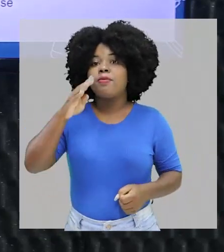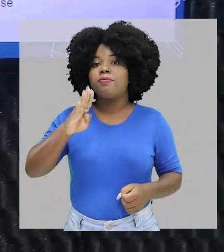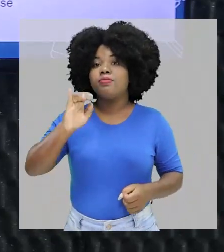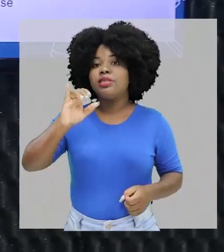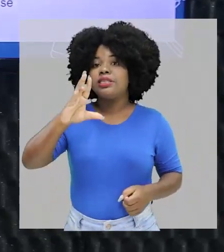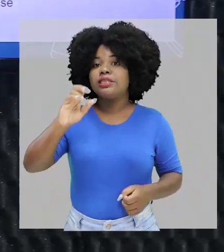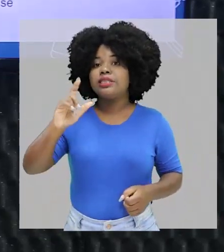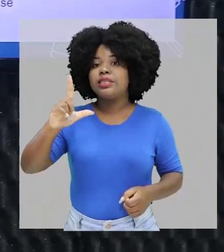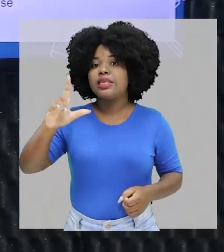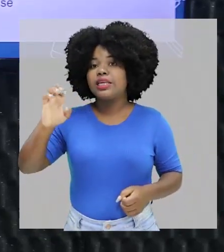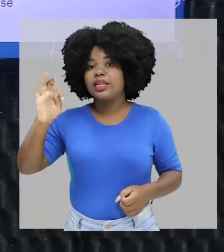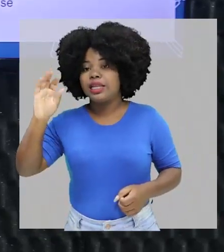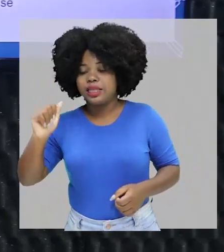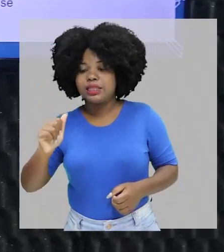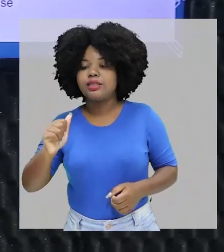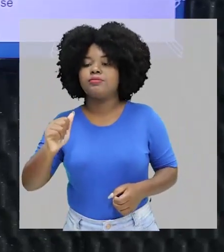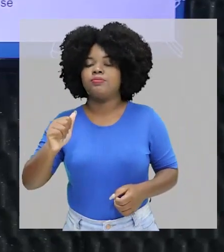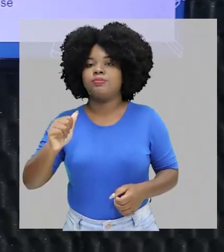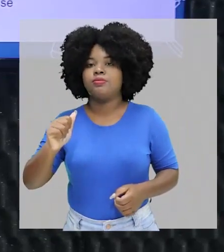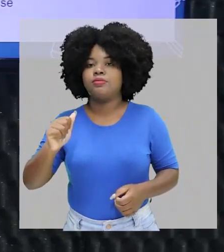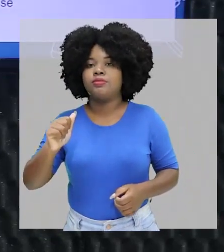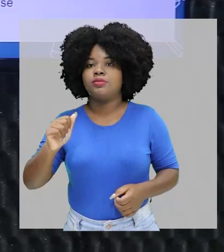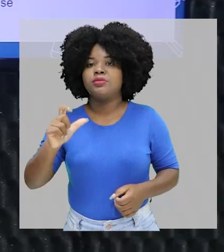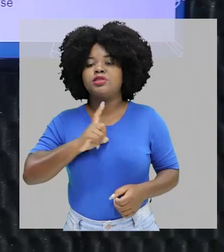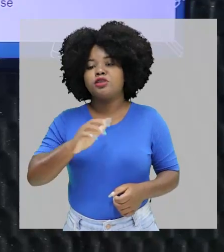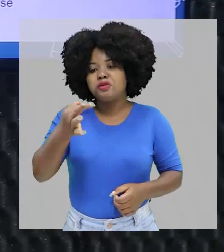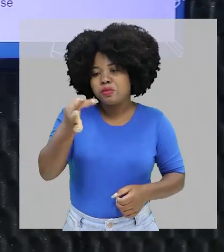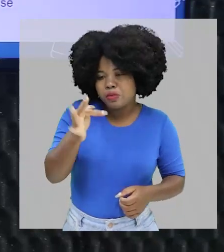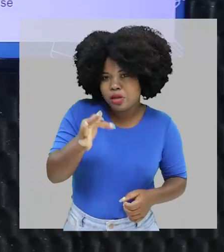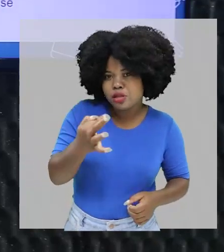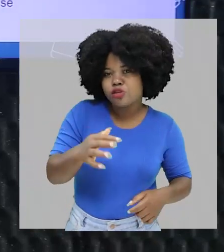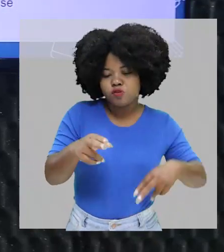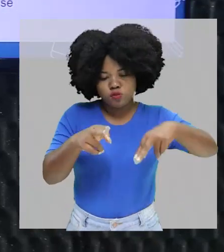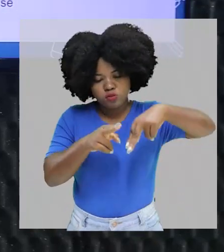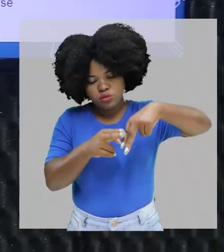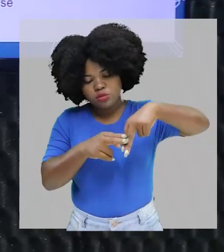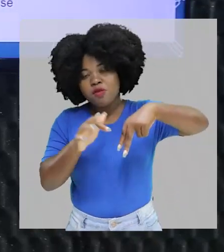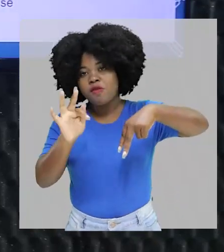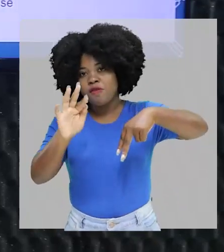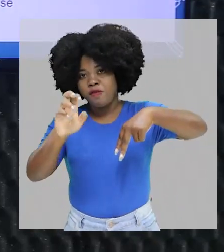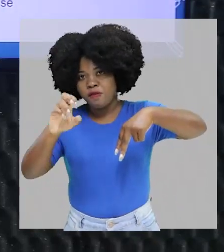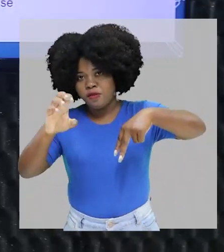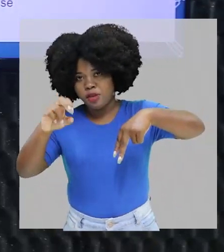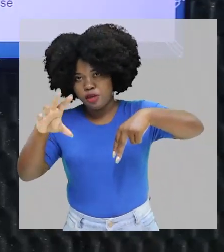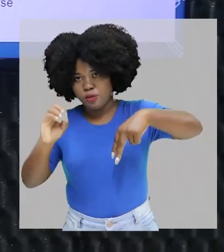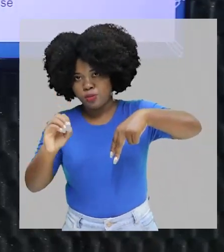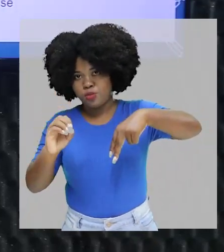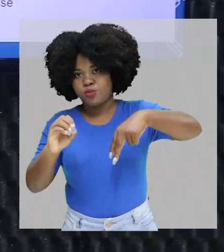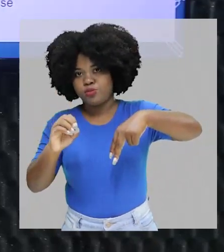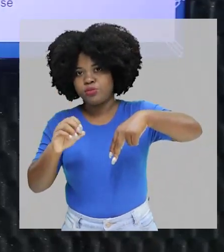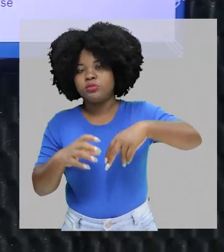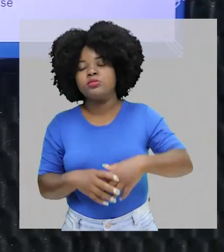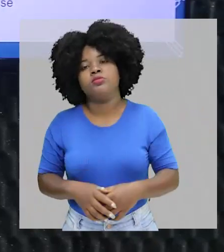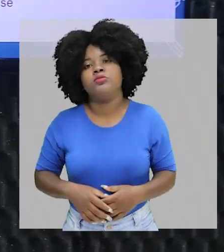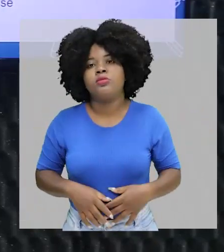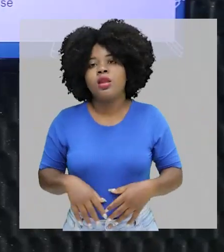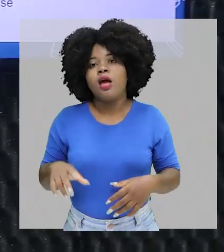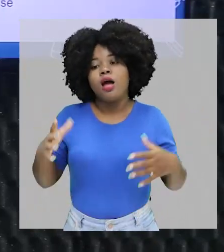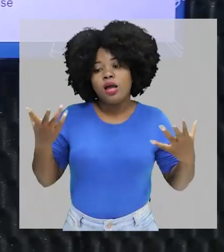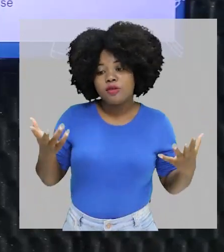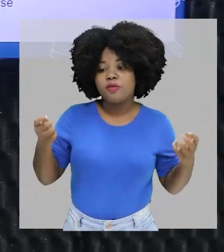fêmur. Então você vai bater uma radiografia, né, fazer o exame de raio-x, e aí você vai ter justamente